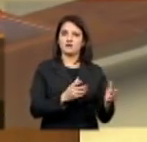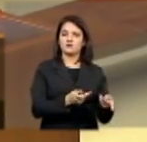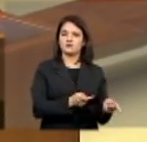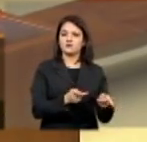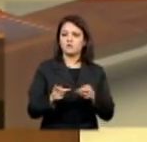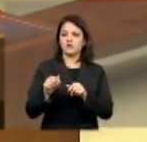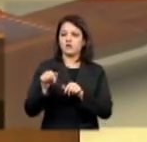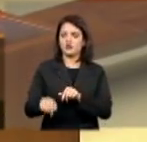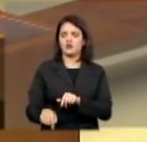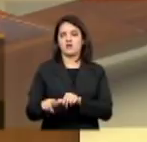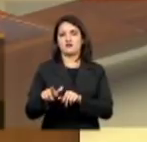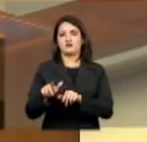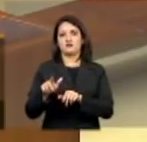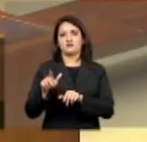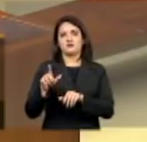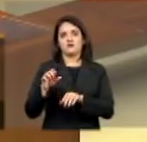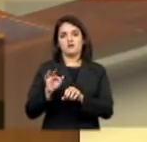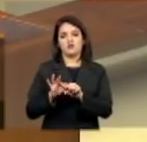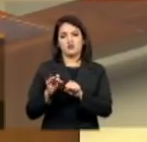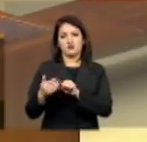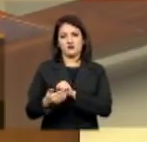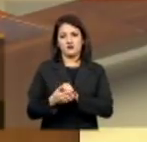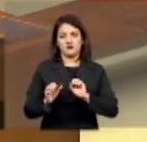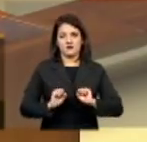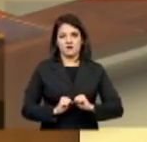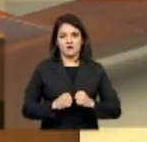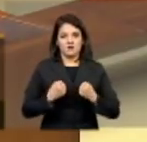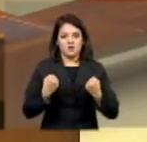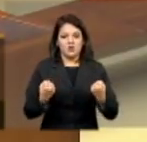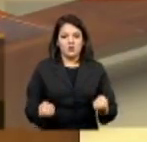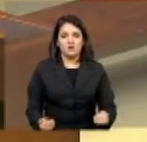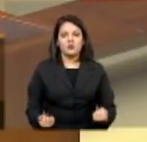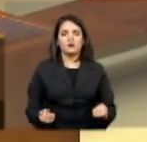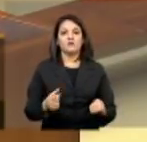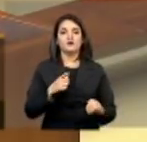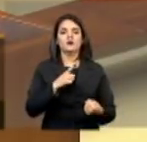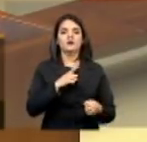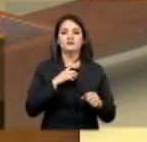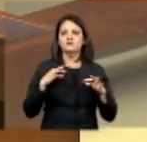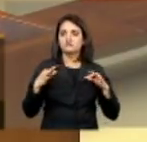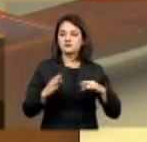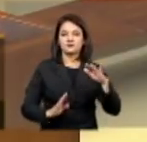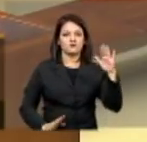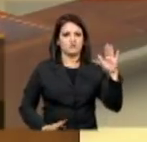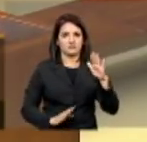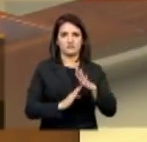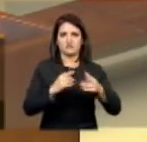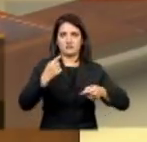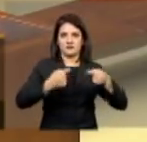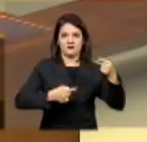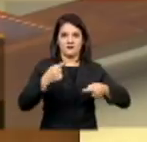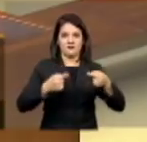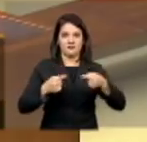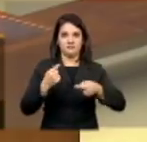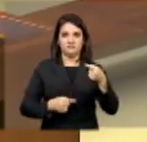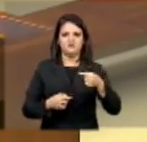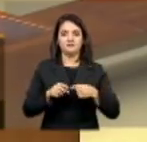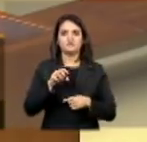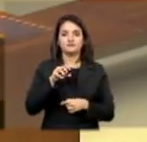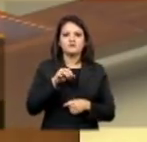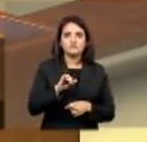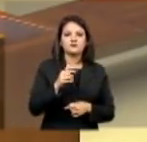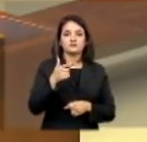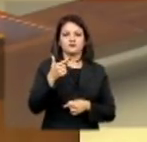supremo tribunal federal a defesa ficaria totalmente limitada discutir essa tese se não fosse em